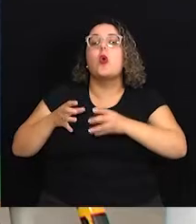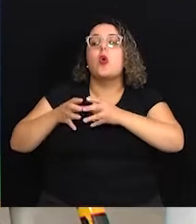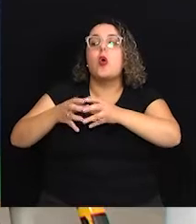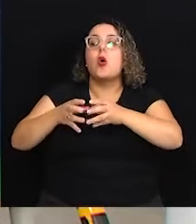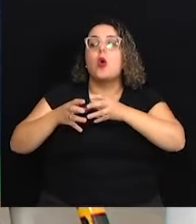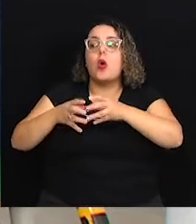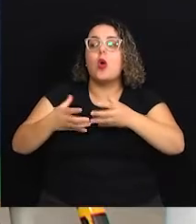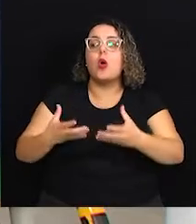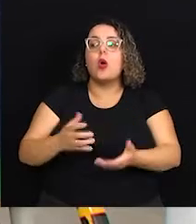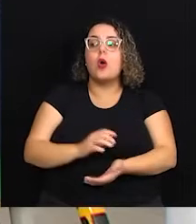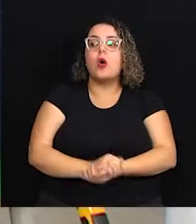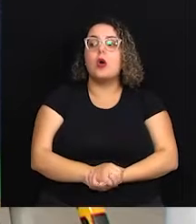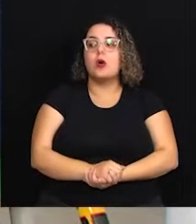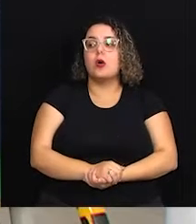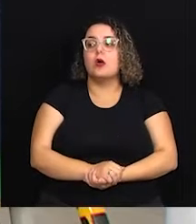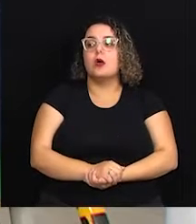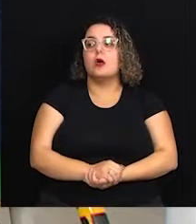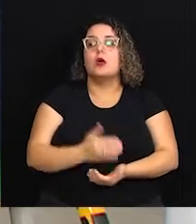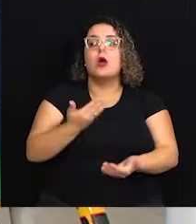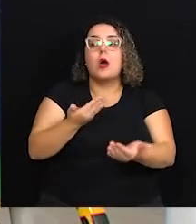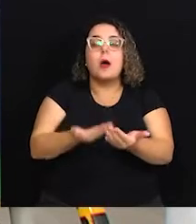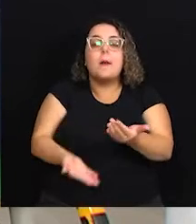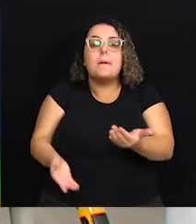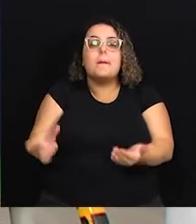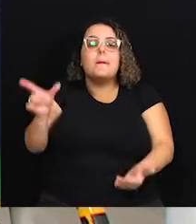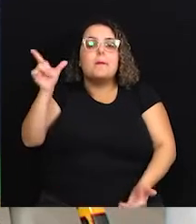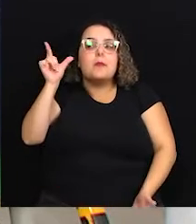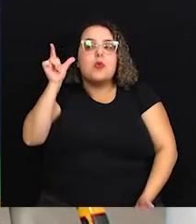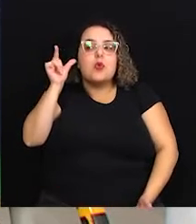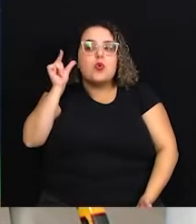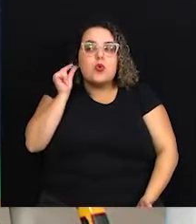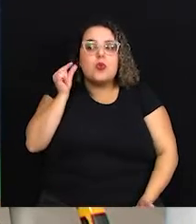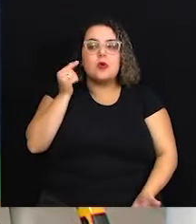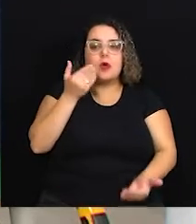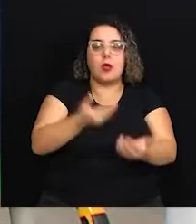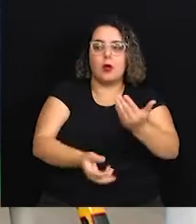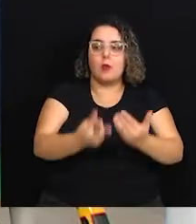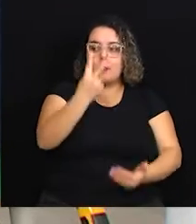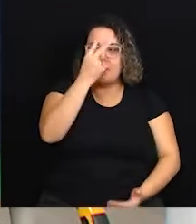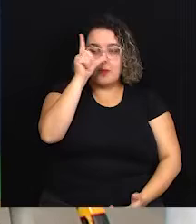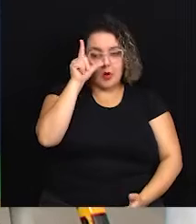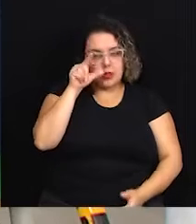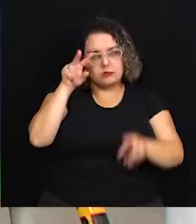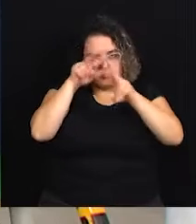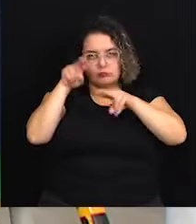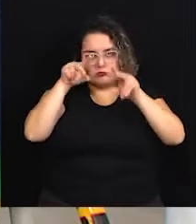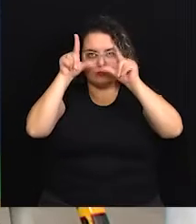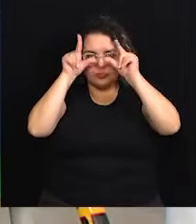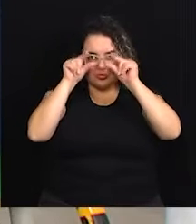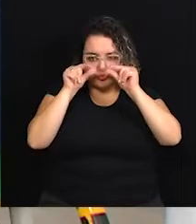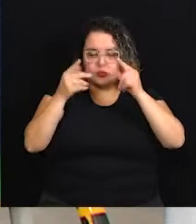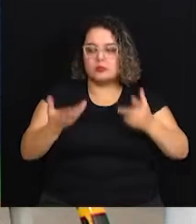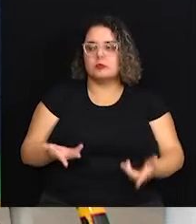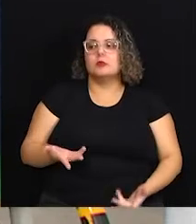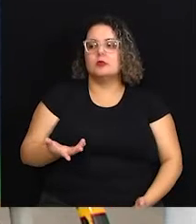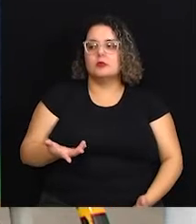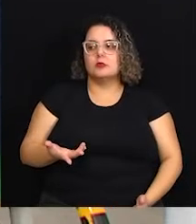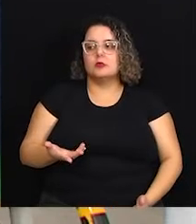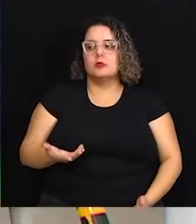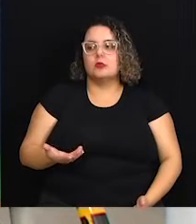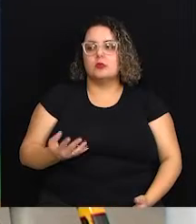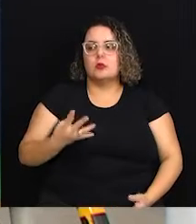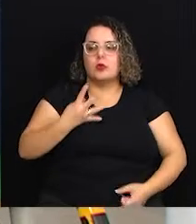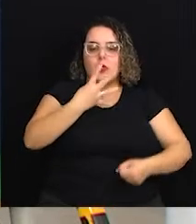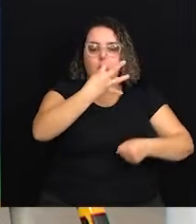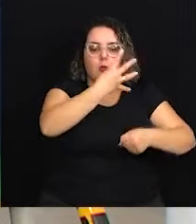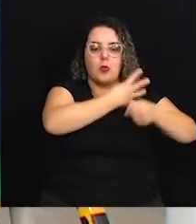com a perda auditiva e a perda de visão? Então, eu comecei quando eu tinha 4 anos, eu